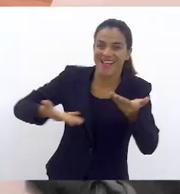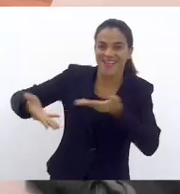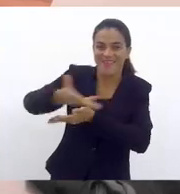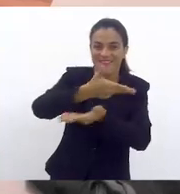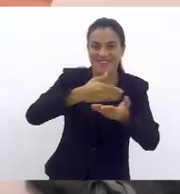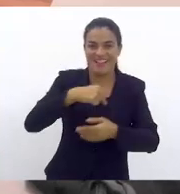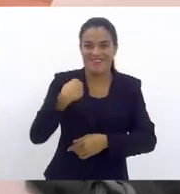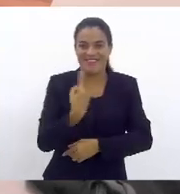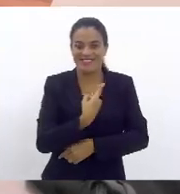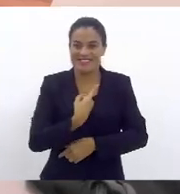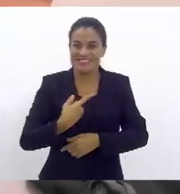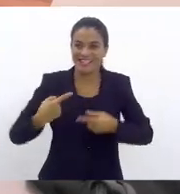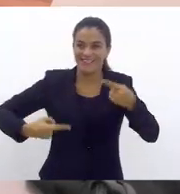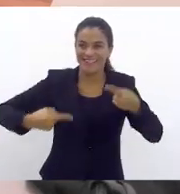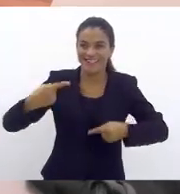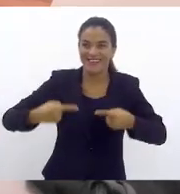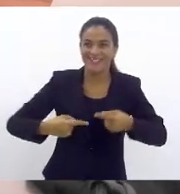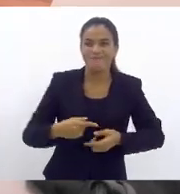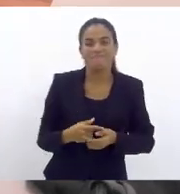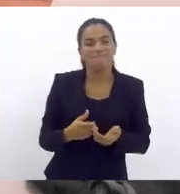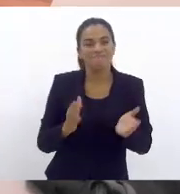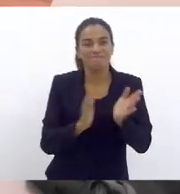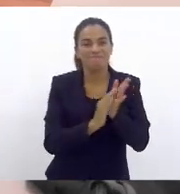Debate aqui muito obrigado